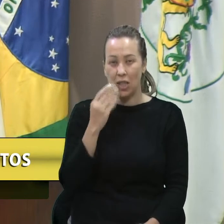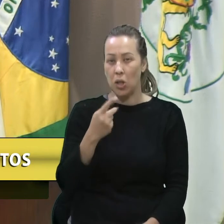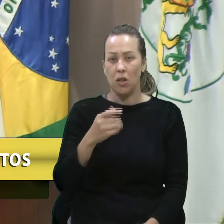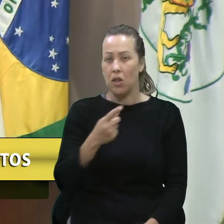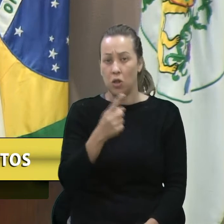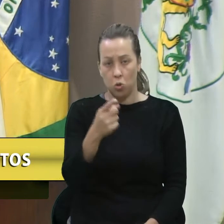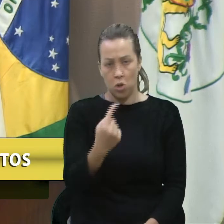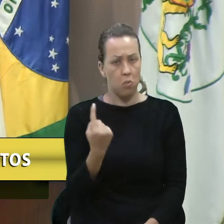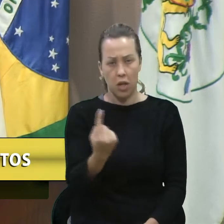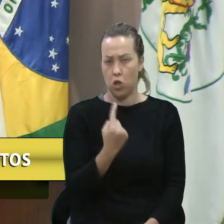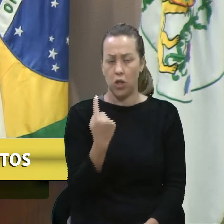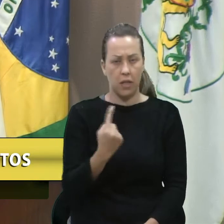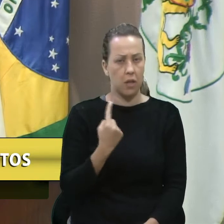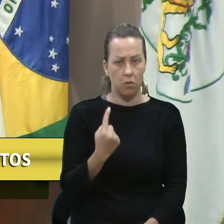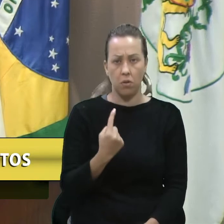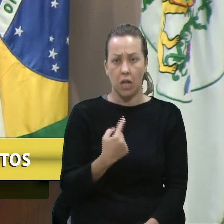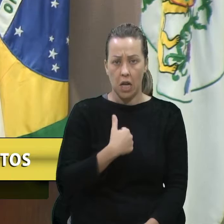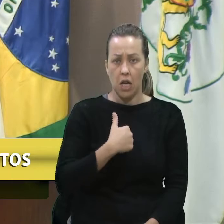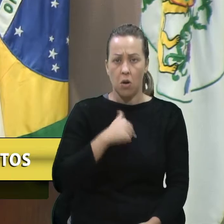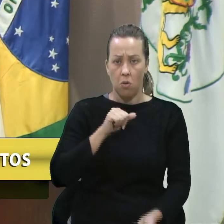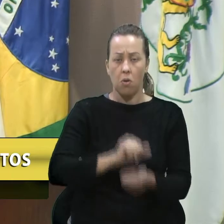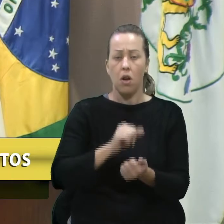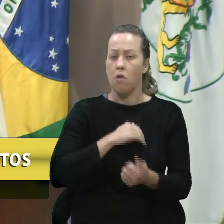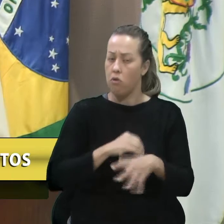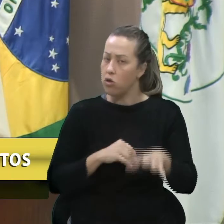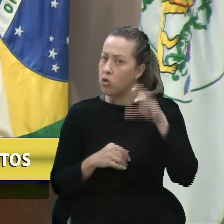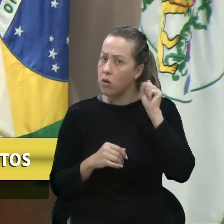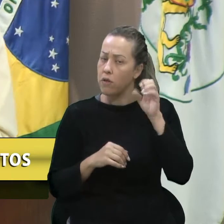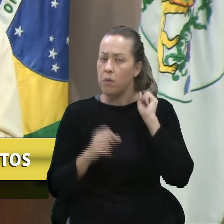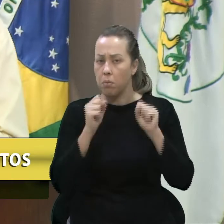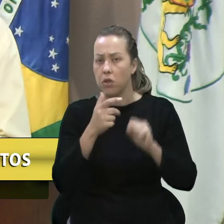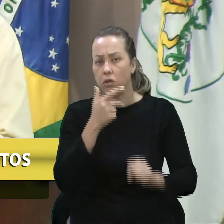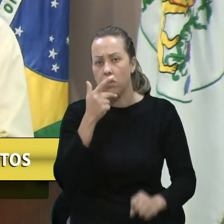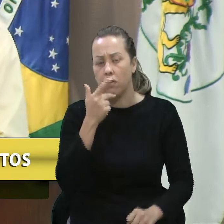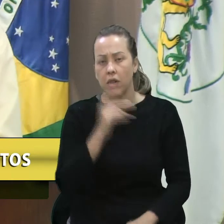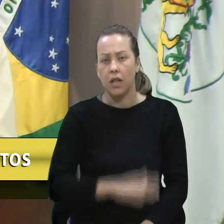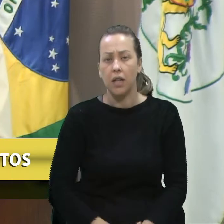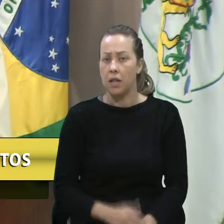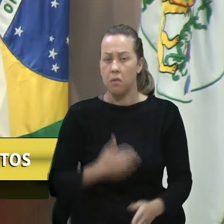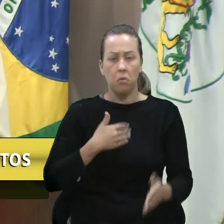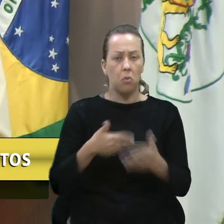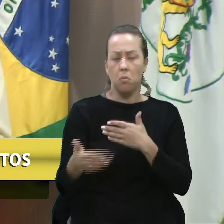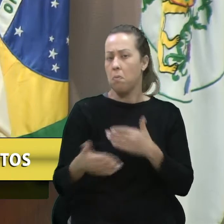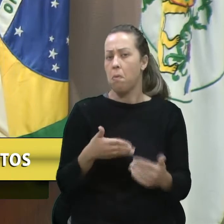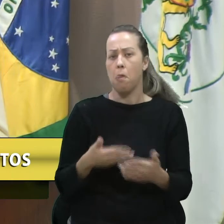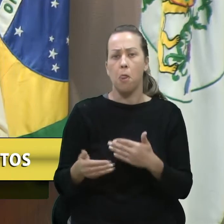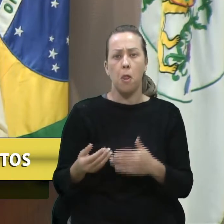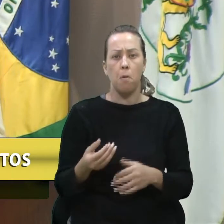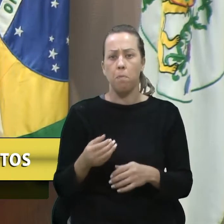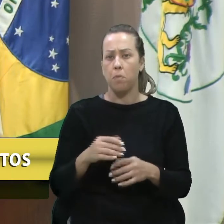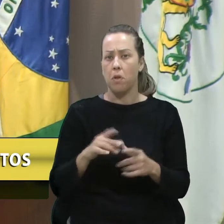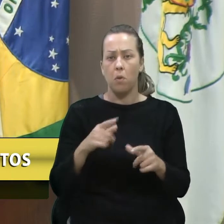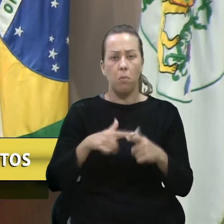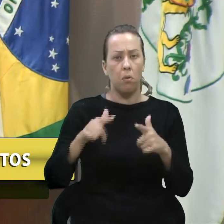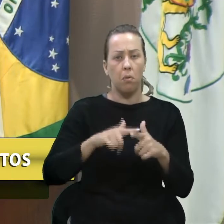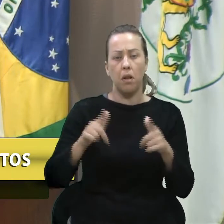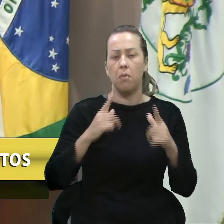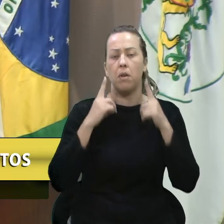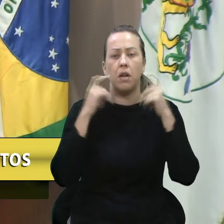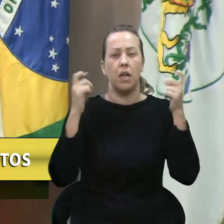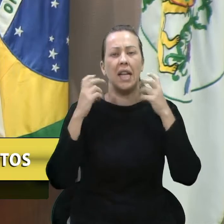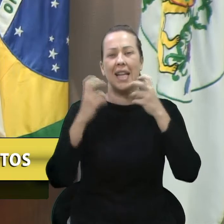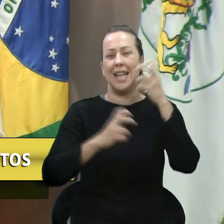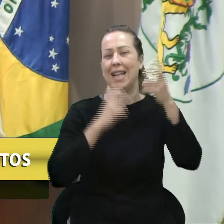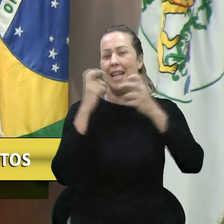está sozinho e eu estou aqui para te ouvir. A gente não se importa com o volume ou com o tamanho do